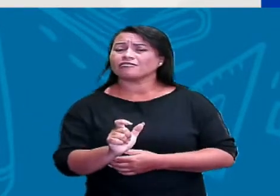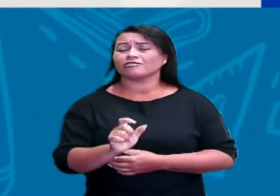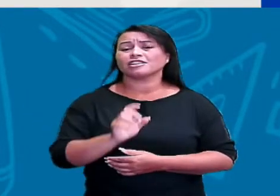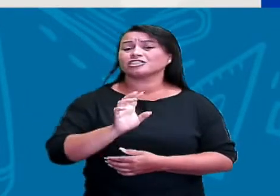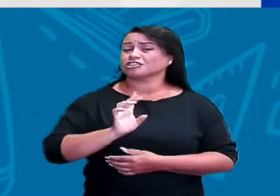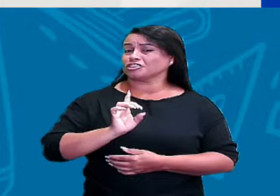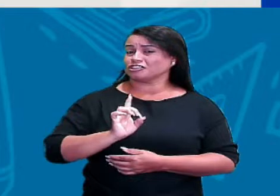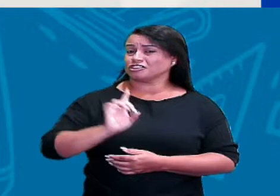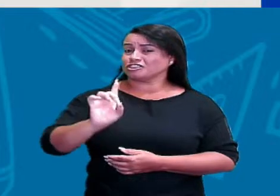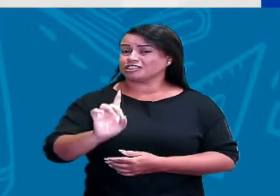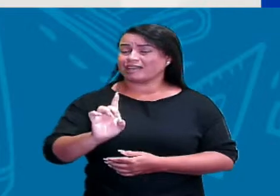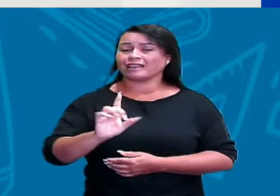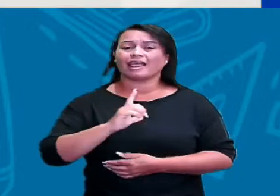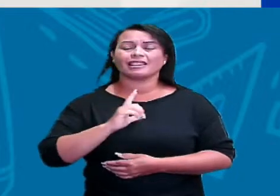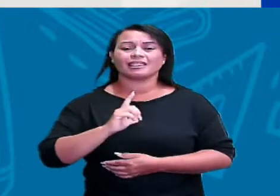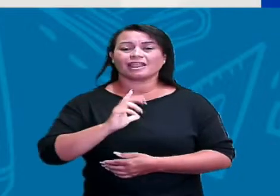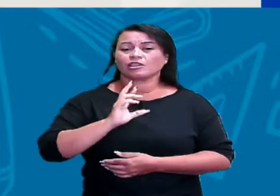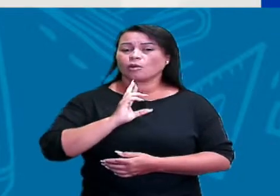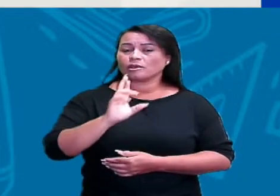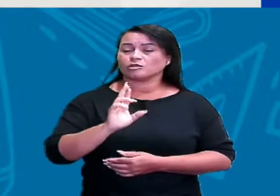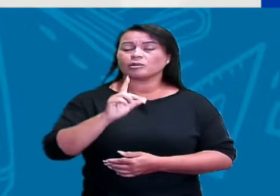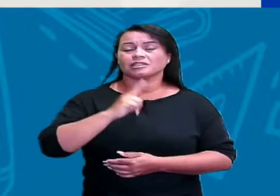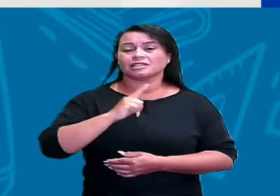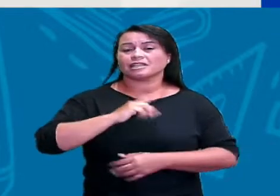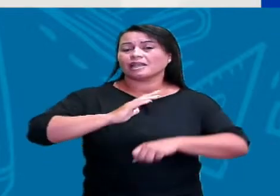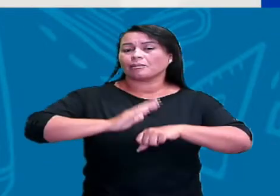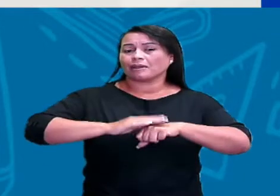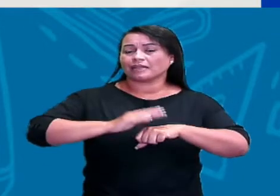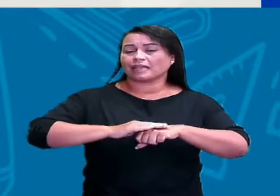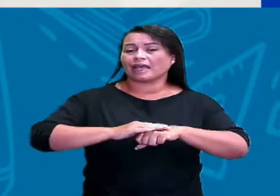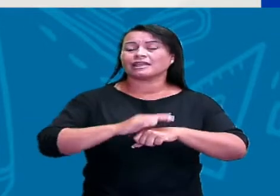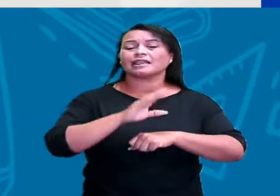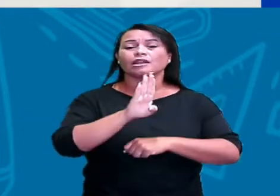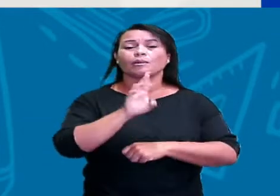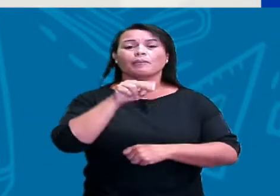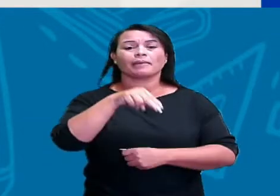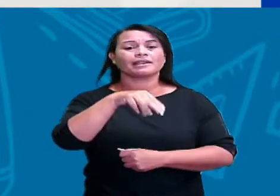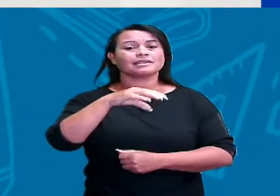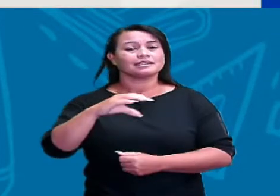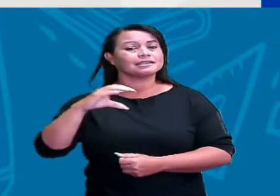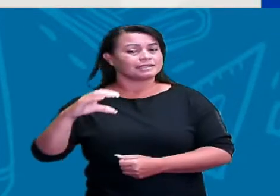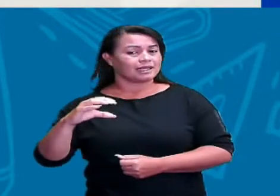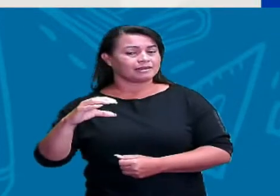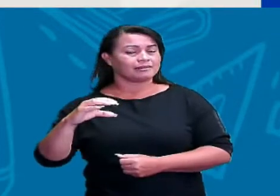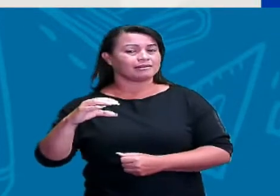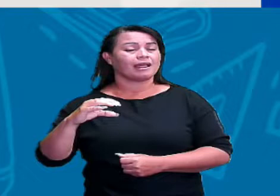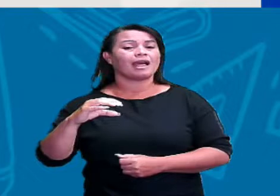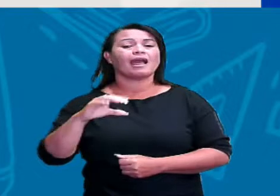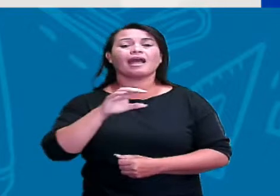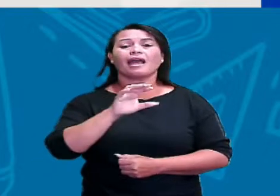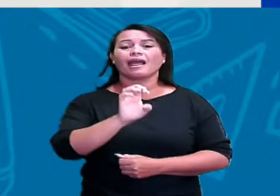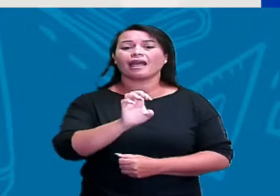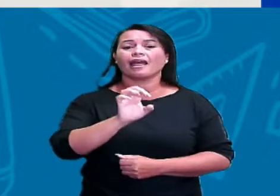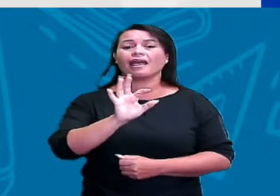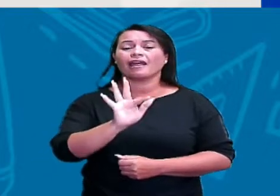diretas. E está na habilidade, de acordo com a BNCC,